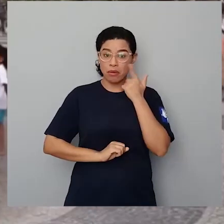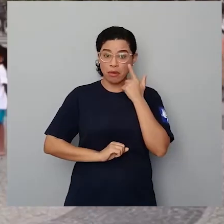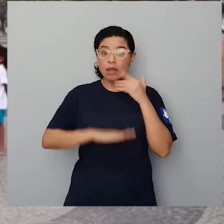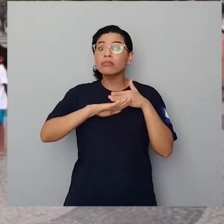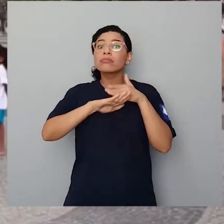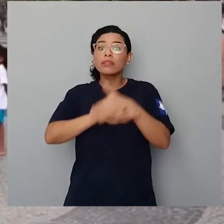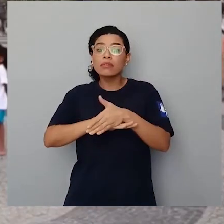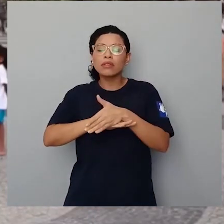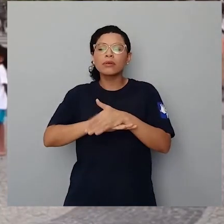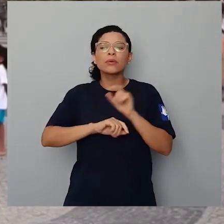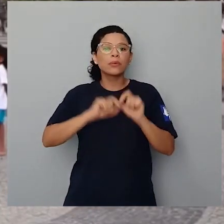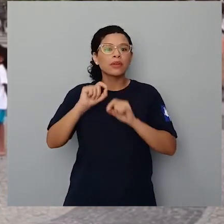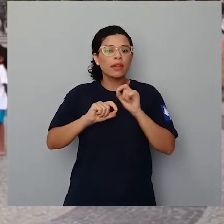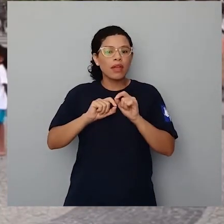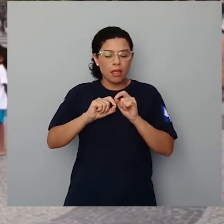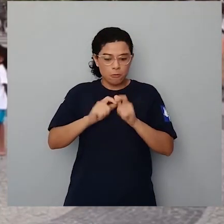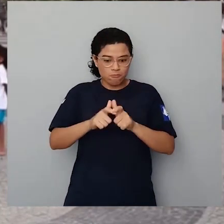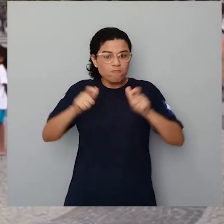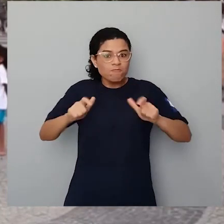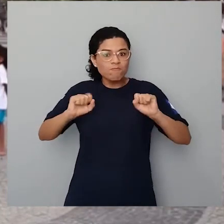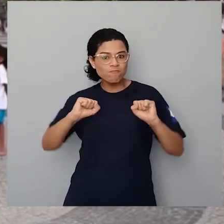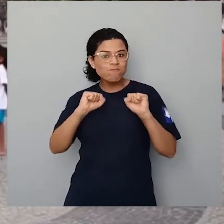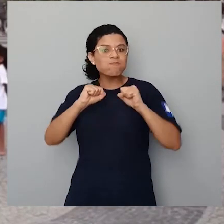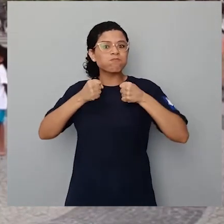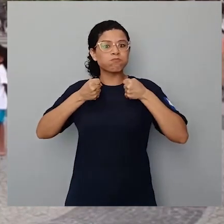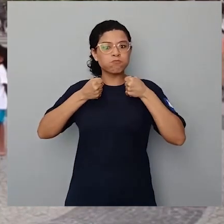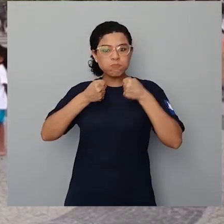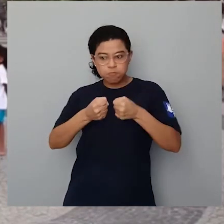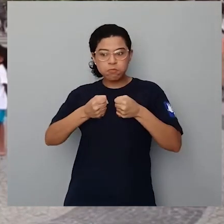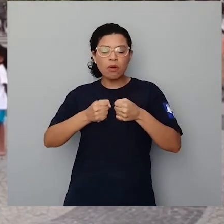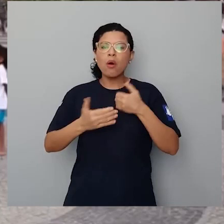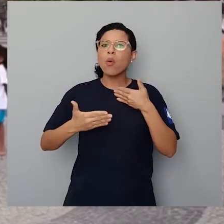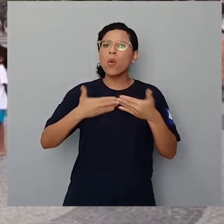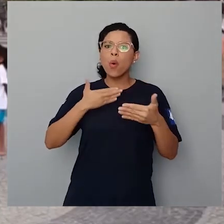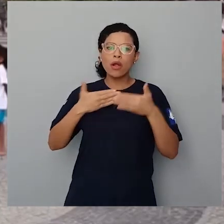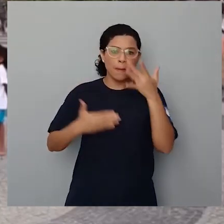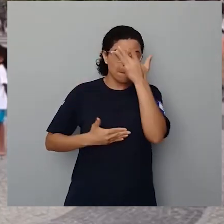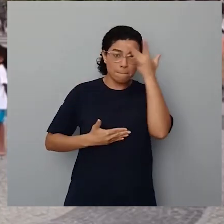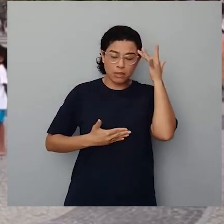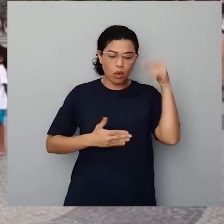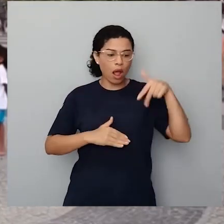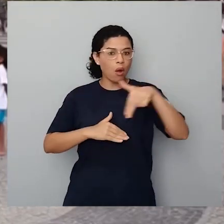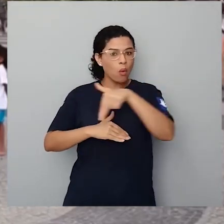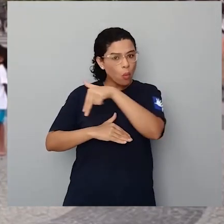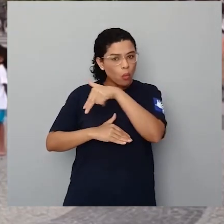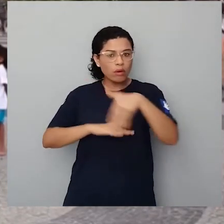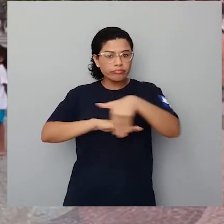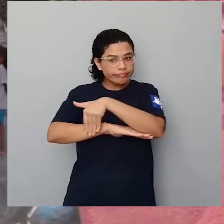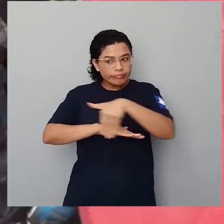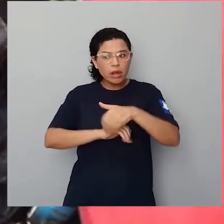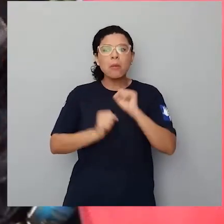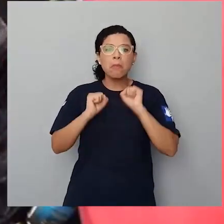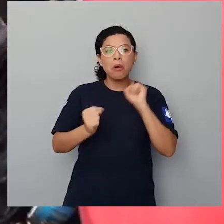E aqui a intervenção a Mortifixe. Nessa intervenção, qualquer pessoa que estivesse passando